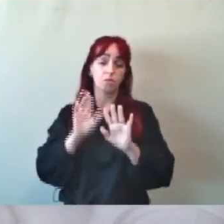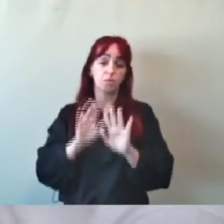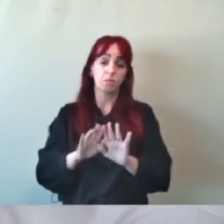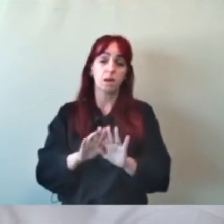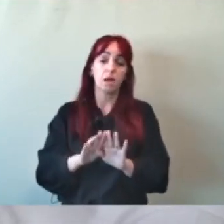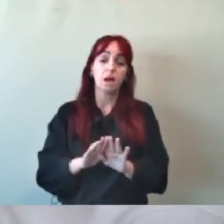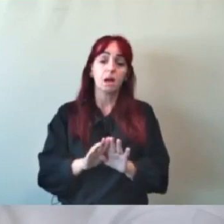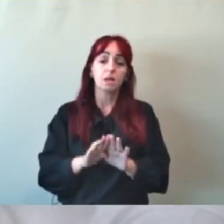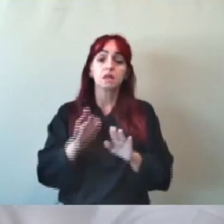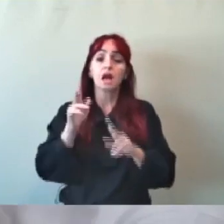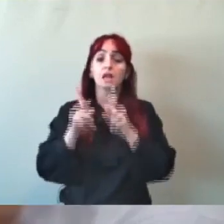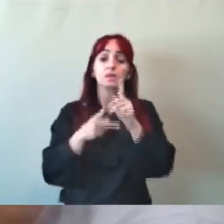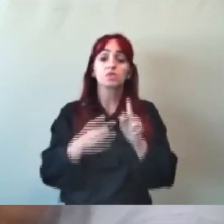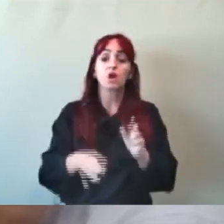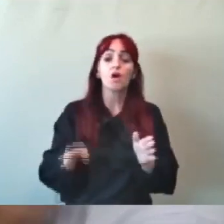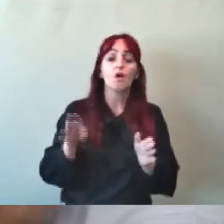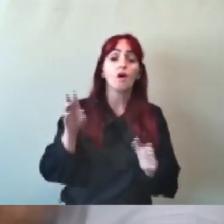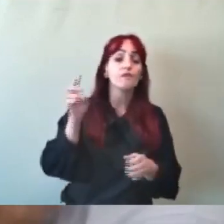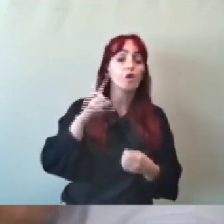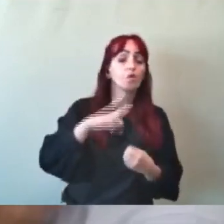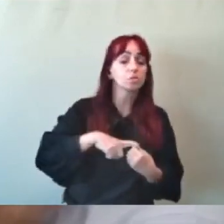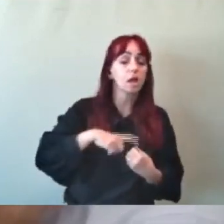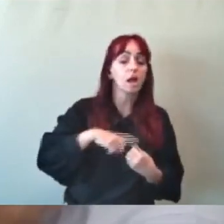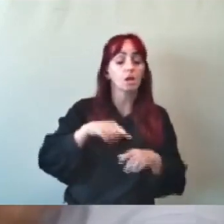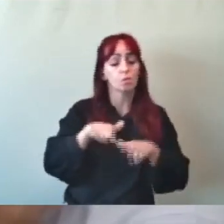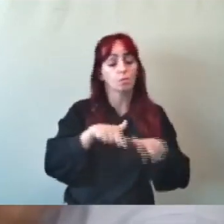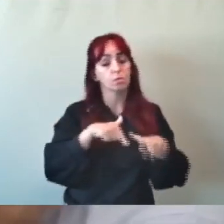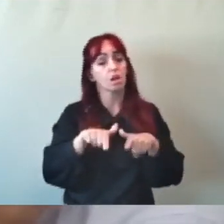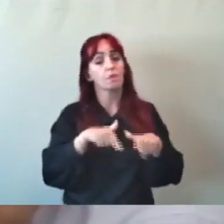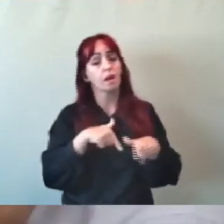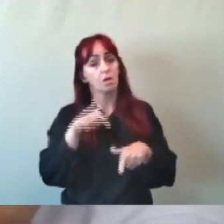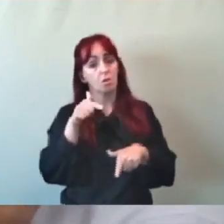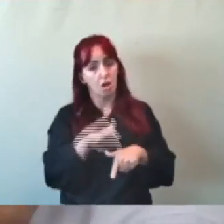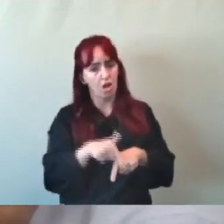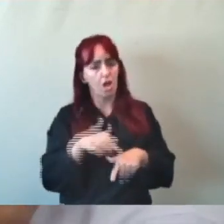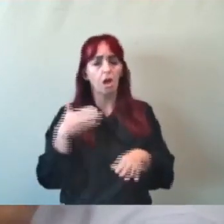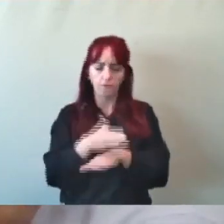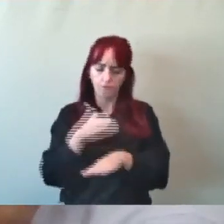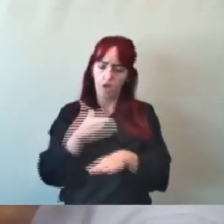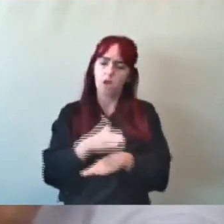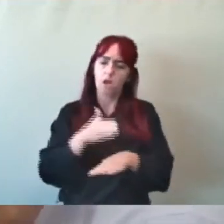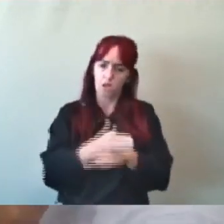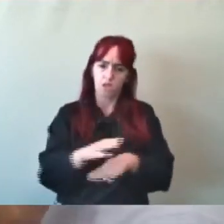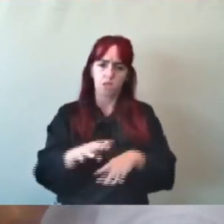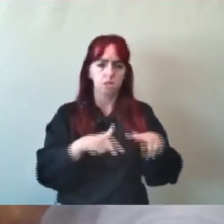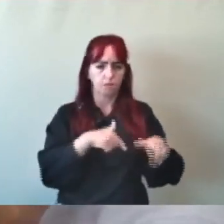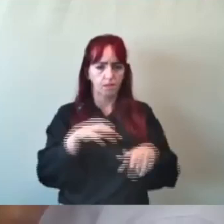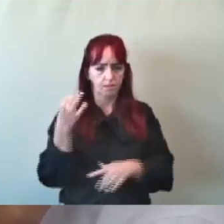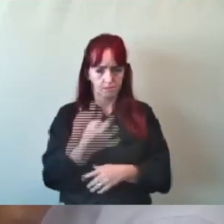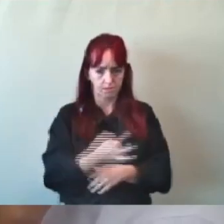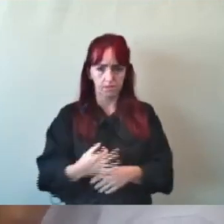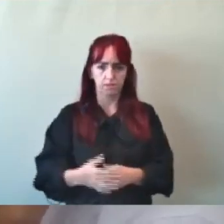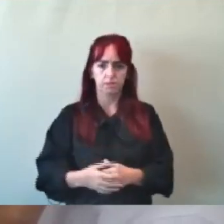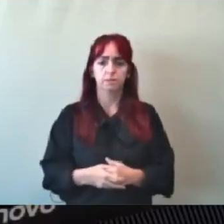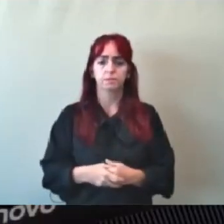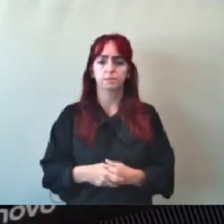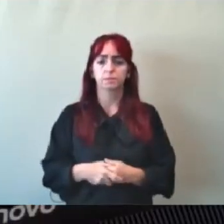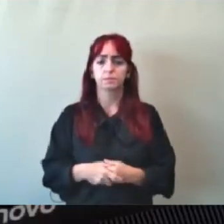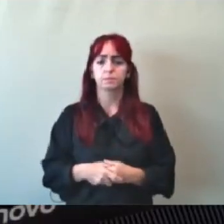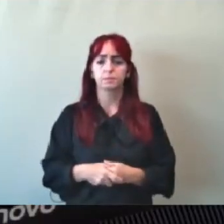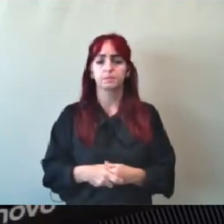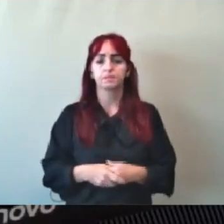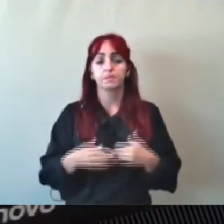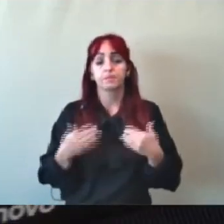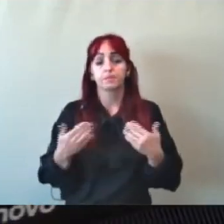voltaram, entendeu, para o trabalho, estão todo mundo indo trabalhar. Está certo? Seria, né, uma renúncia de